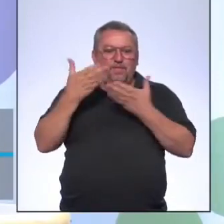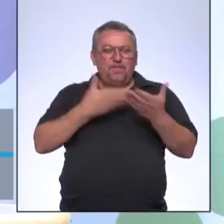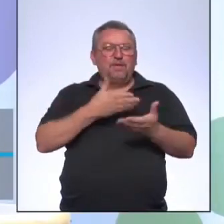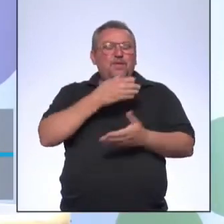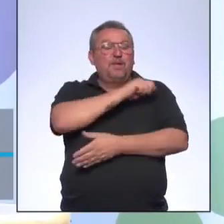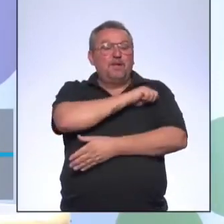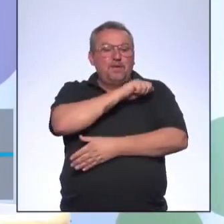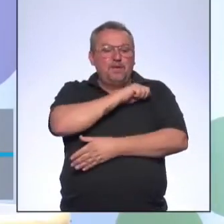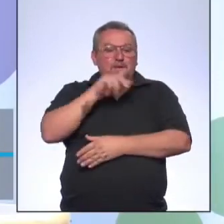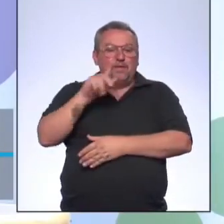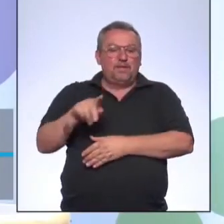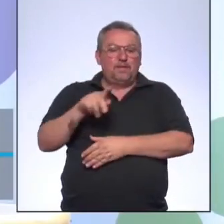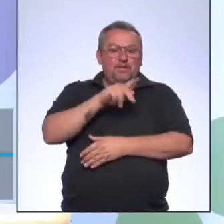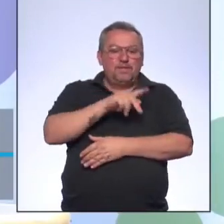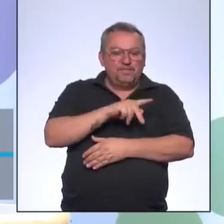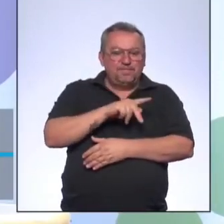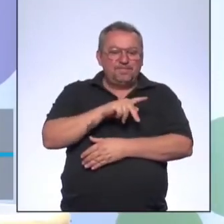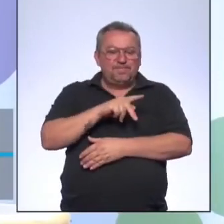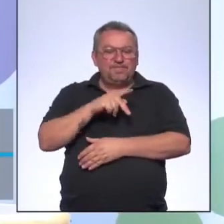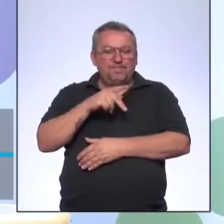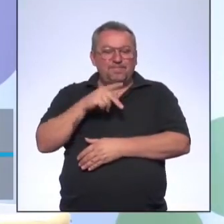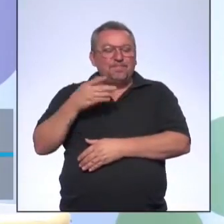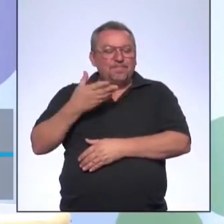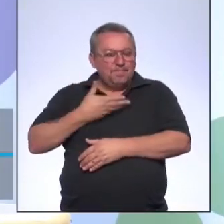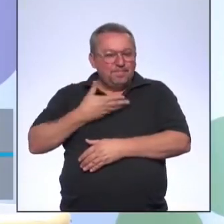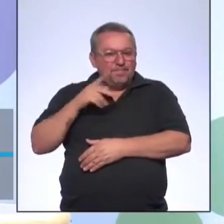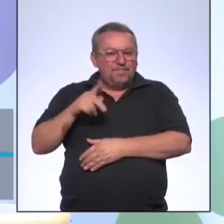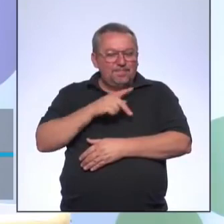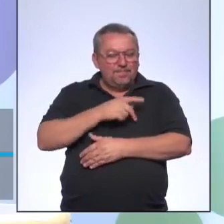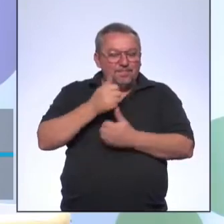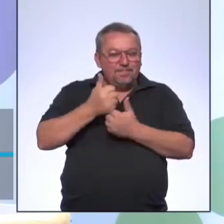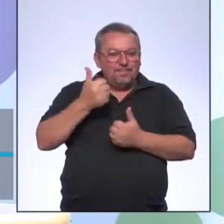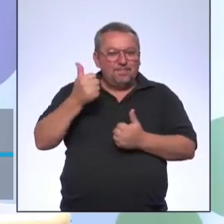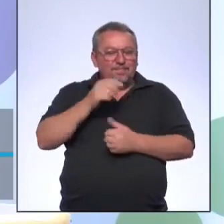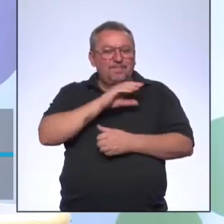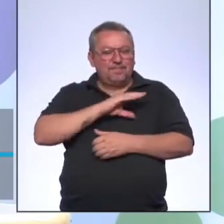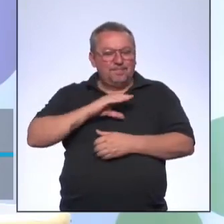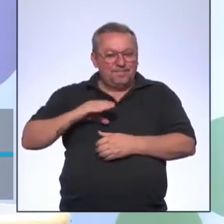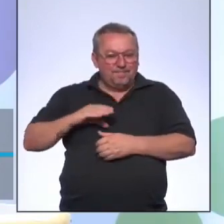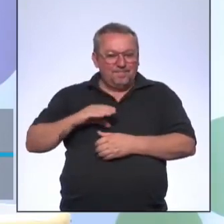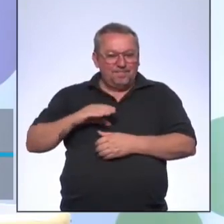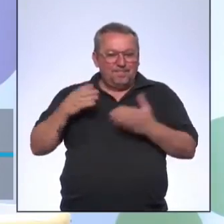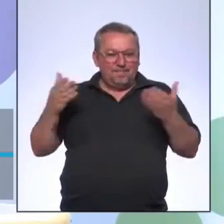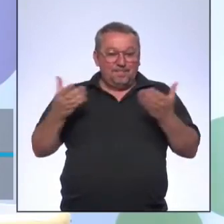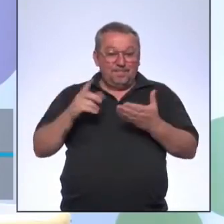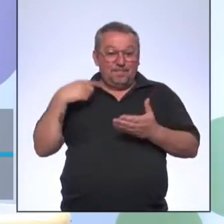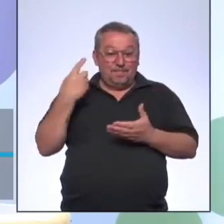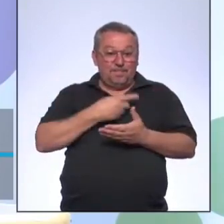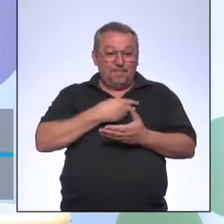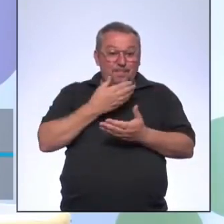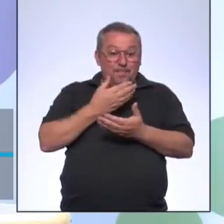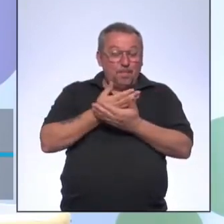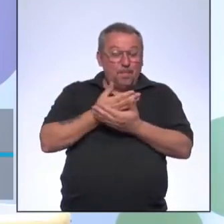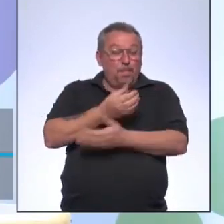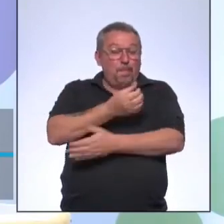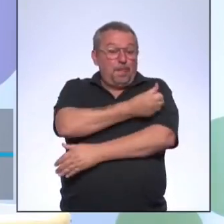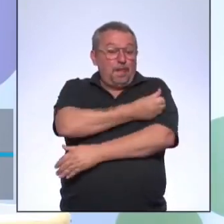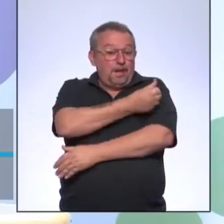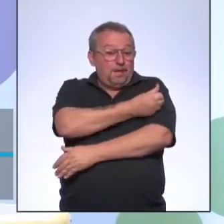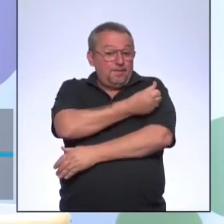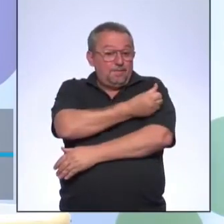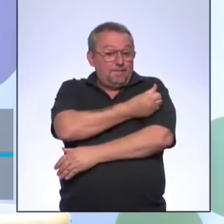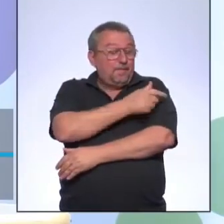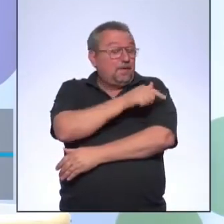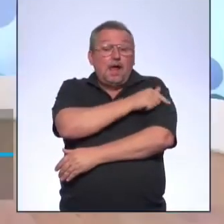alunos, professores, colegas professores, dirigentes, coordenadores. Hoje nós temos a aula do sétimo ano,